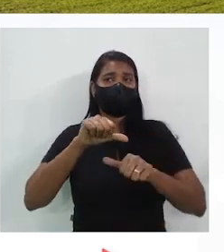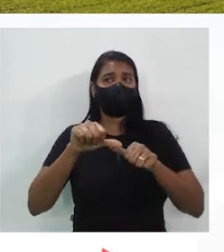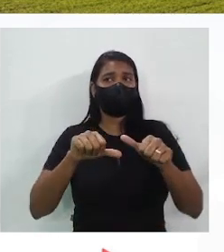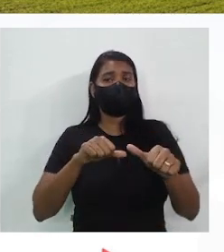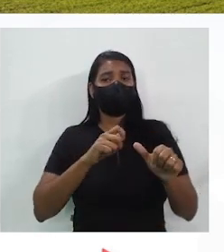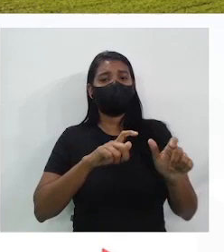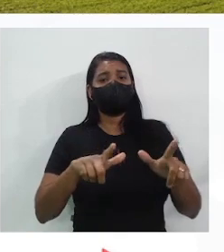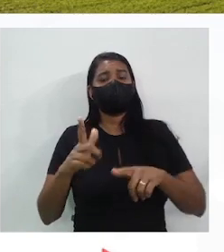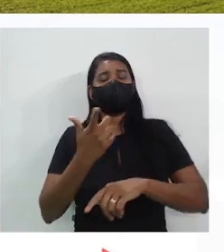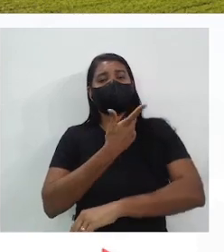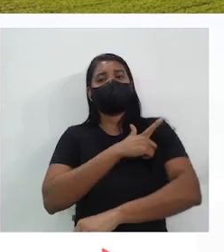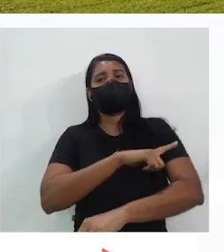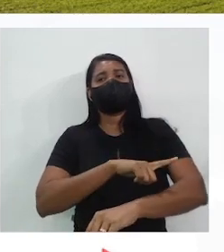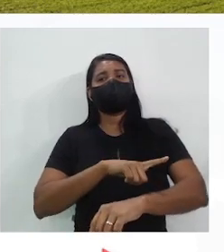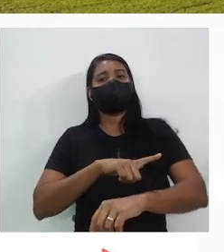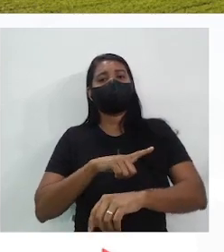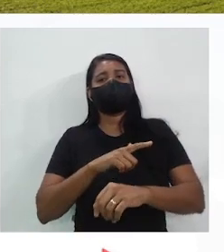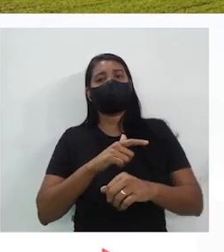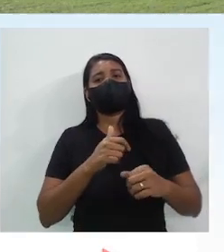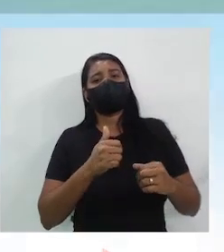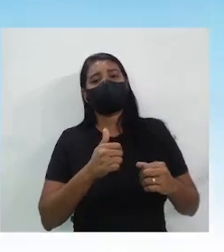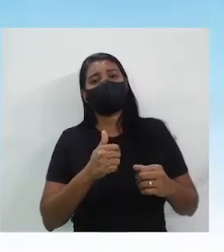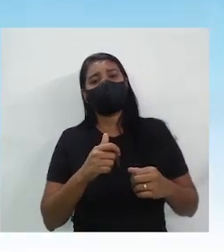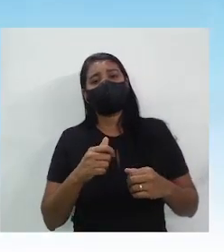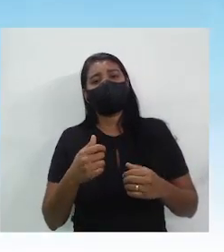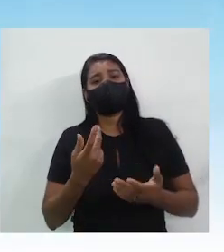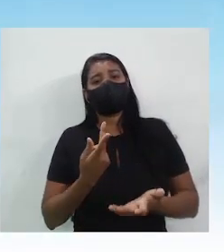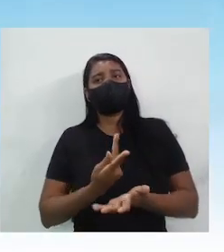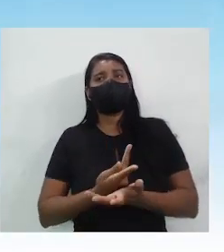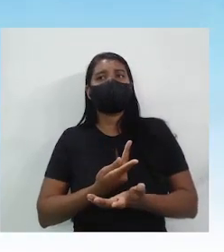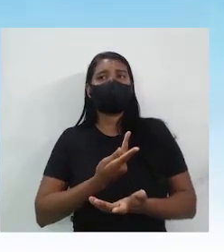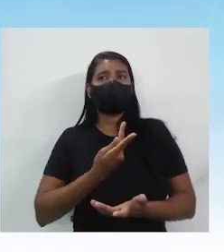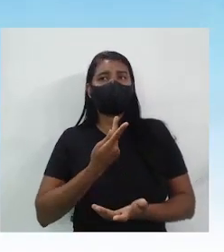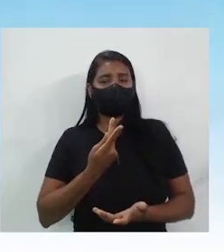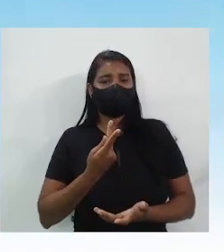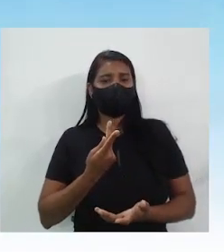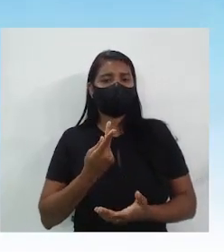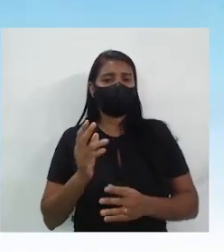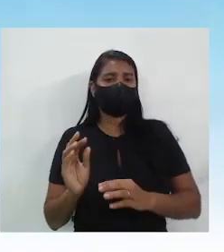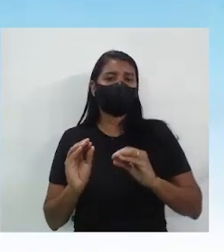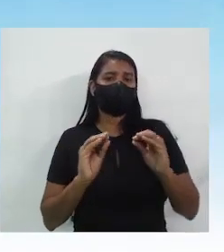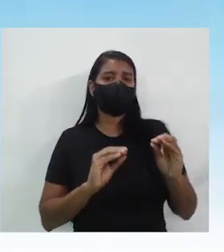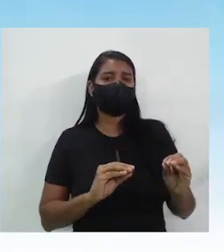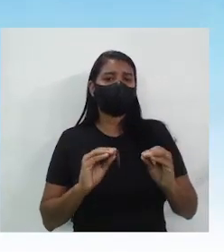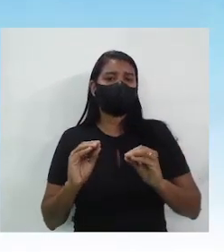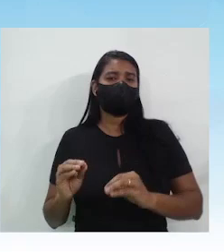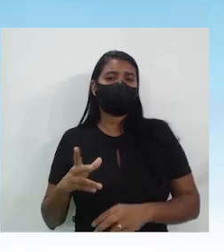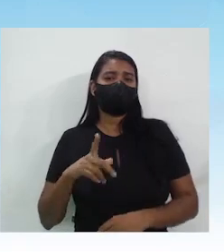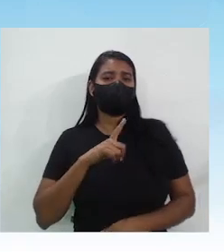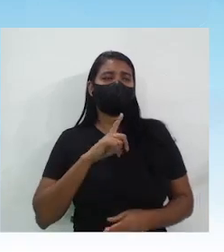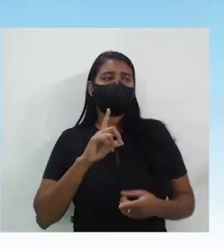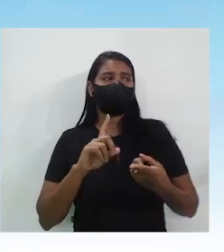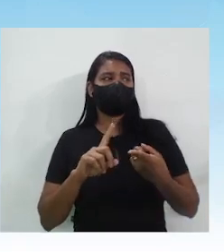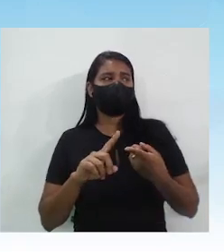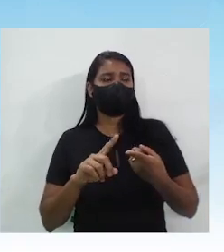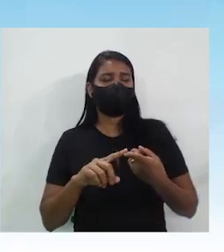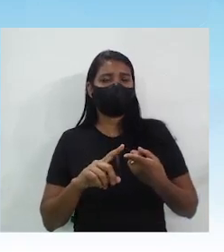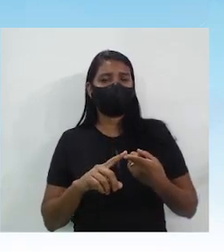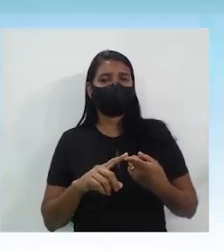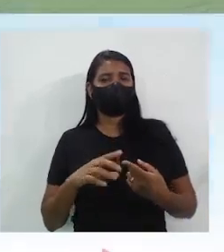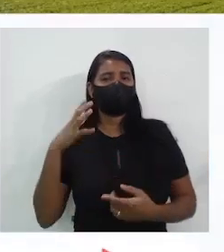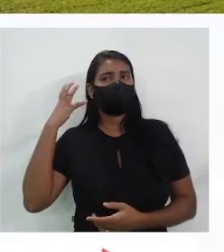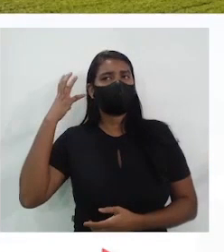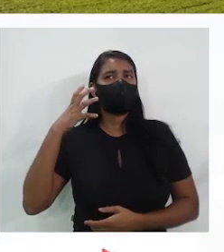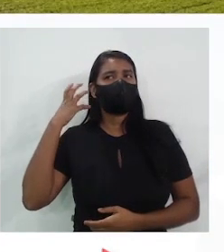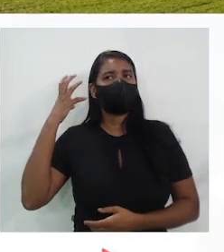seus comportamentos habituais e também das suas migrações. Temos aí um impacto sonoro,